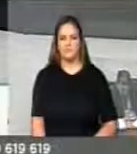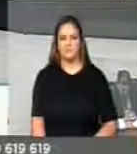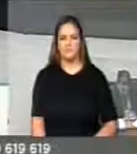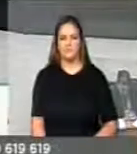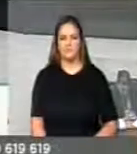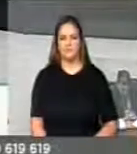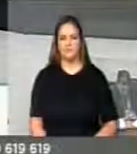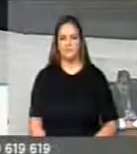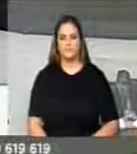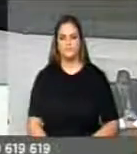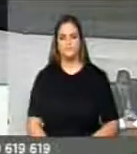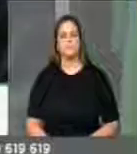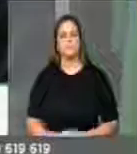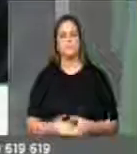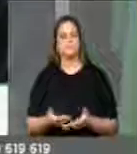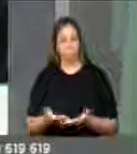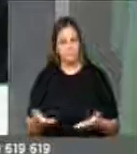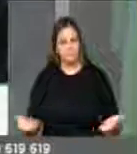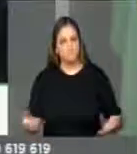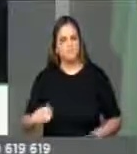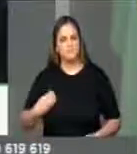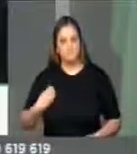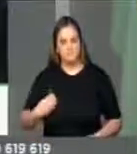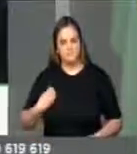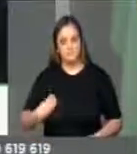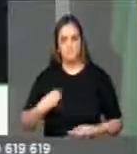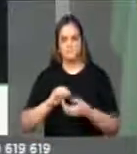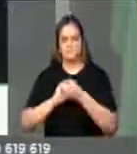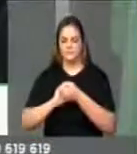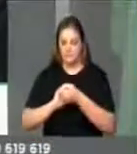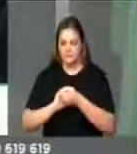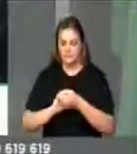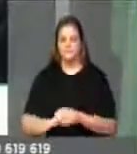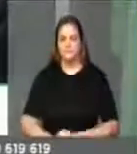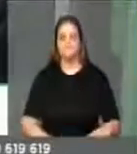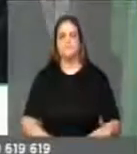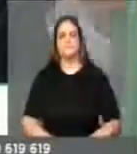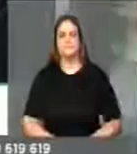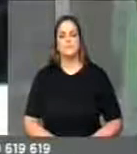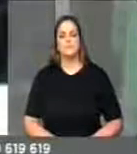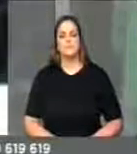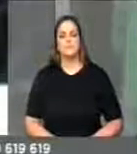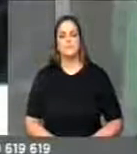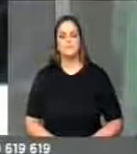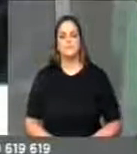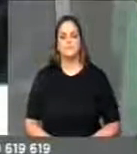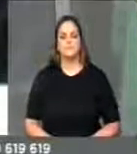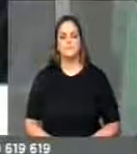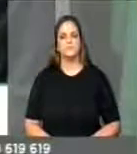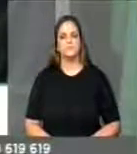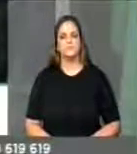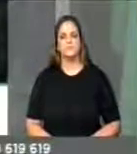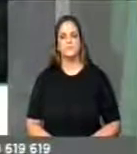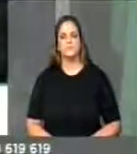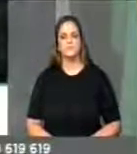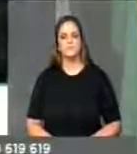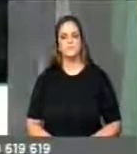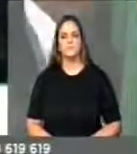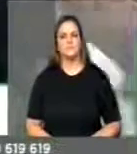Senhor presidente, senhoras e senhores parlamentares, quero, nesta manhã